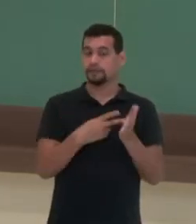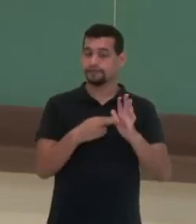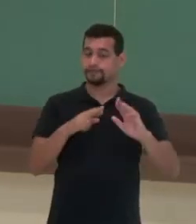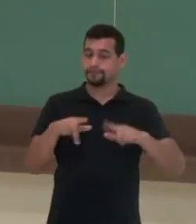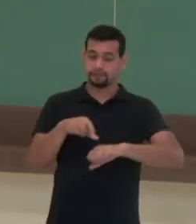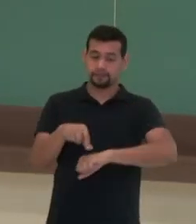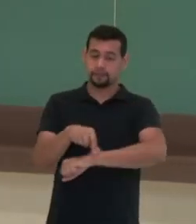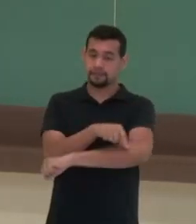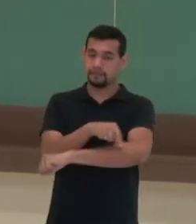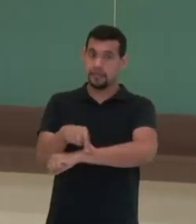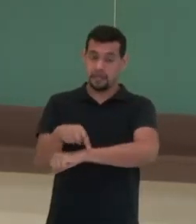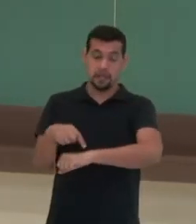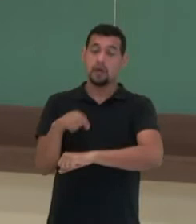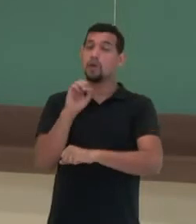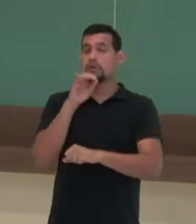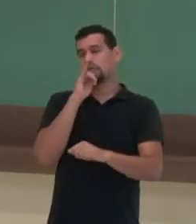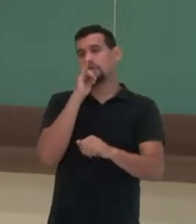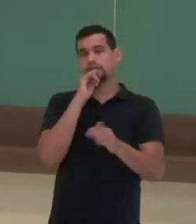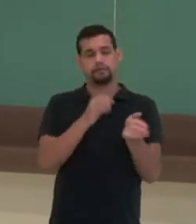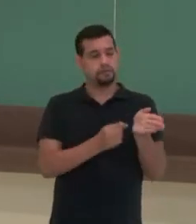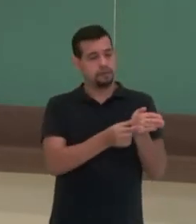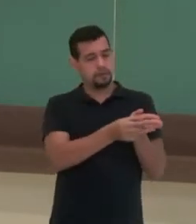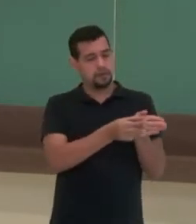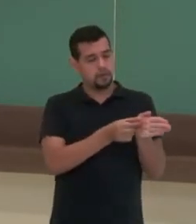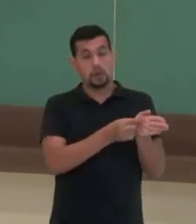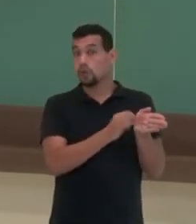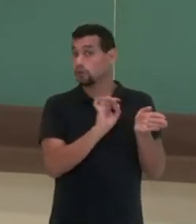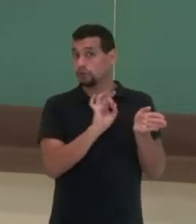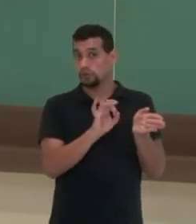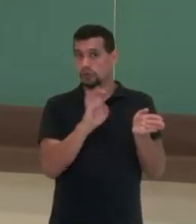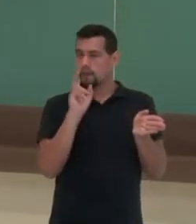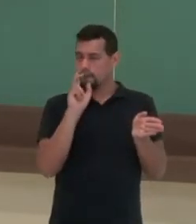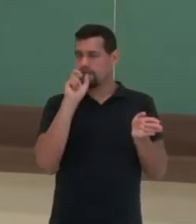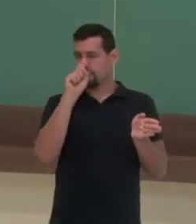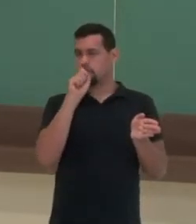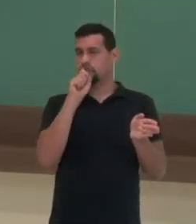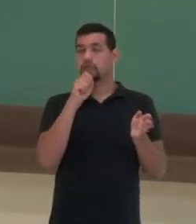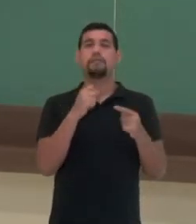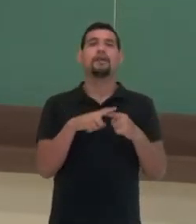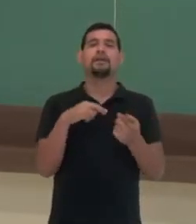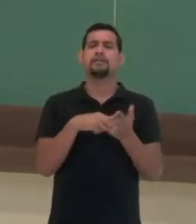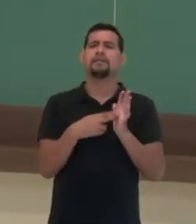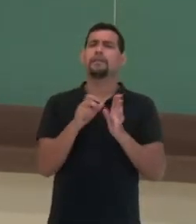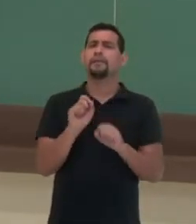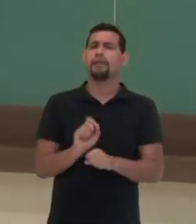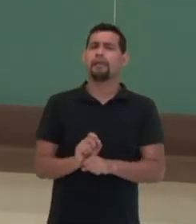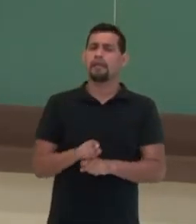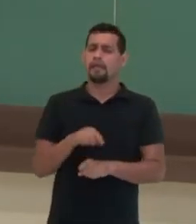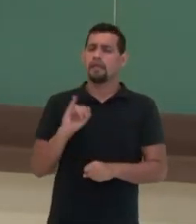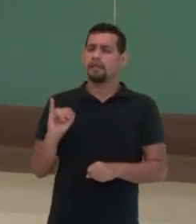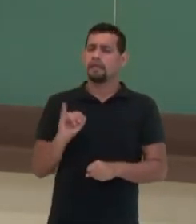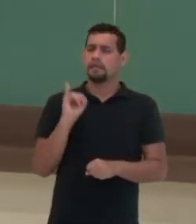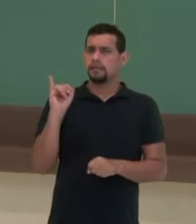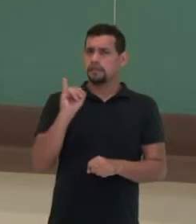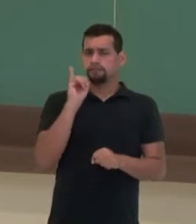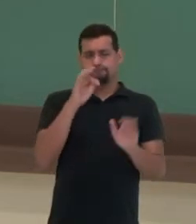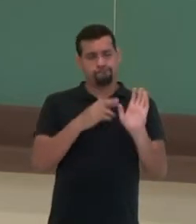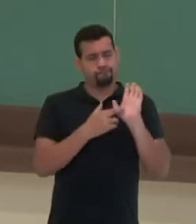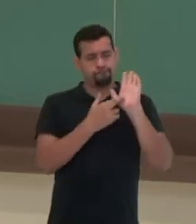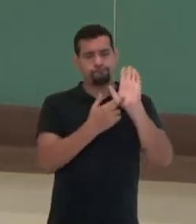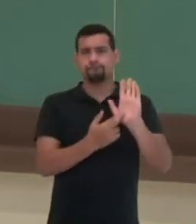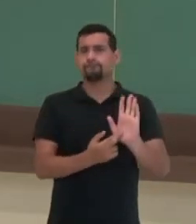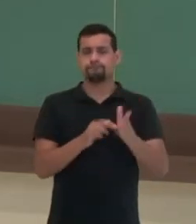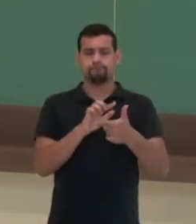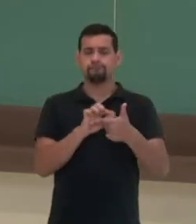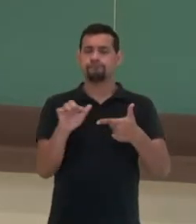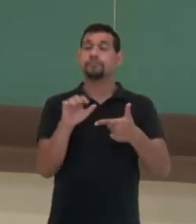é a área do jardim que representa o retângulo mais escuro. Essa função quadrática, portanto, sua representação gráfica